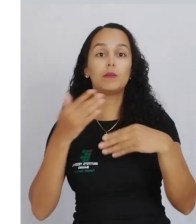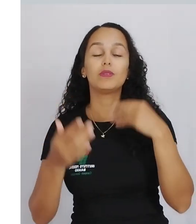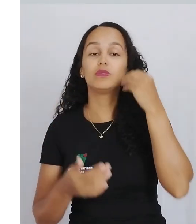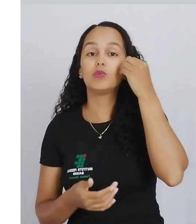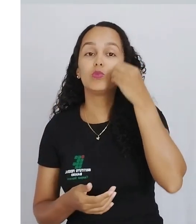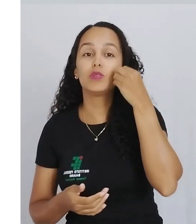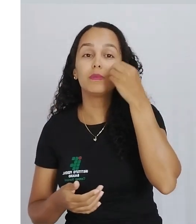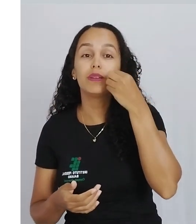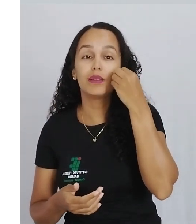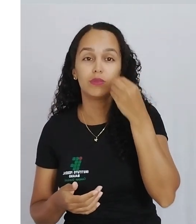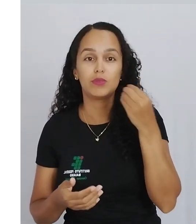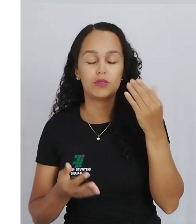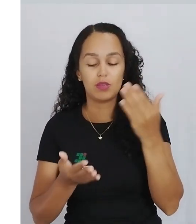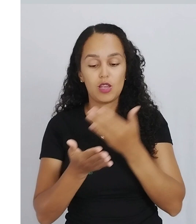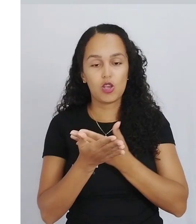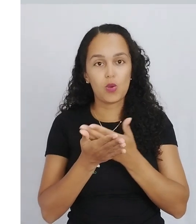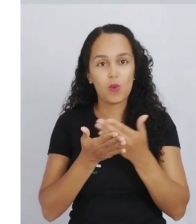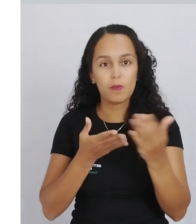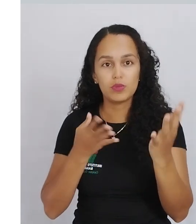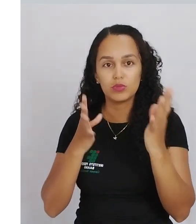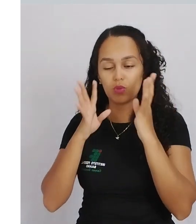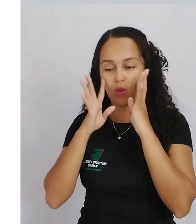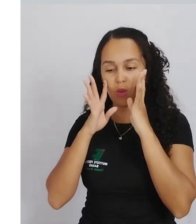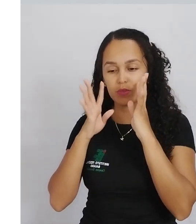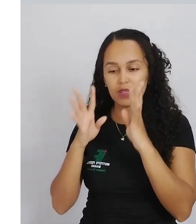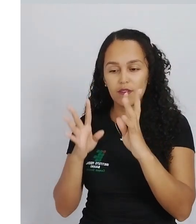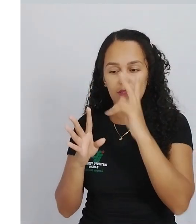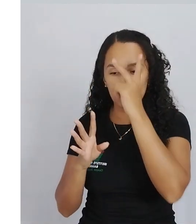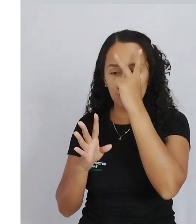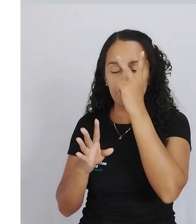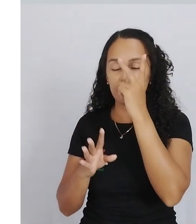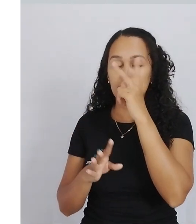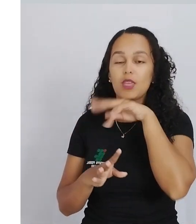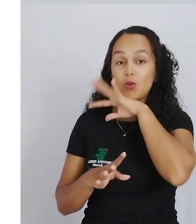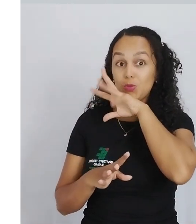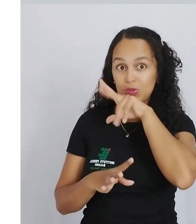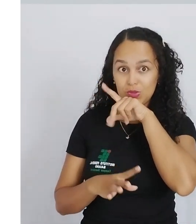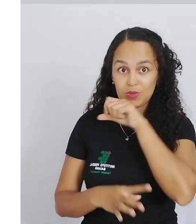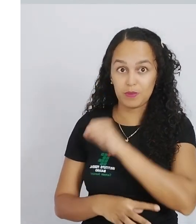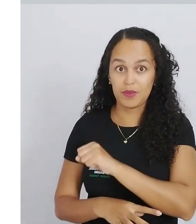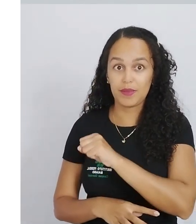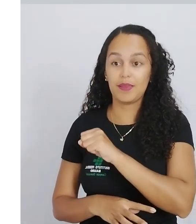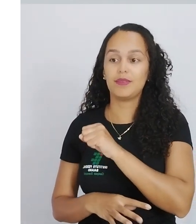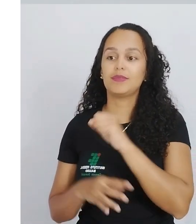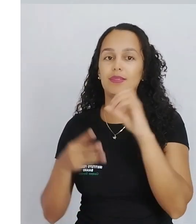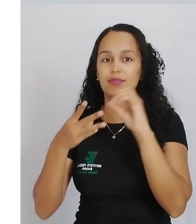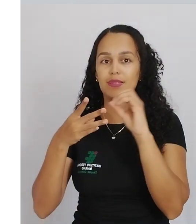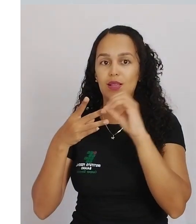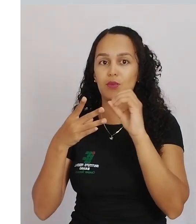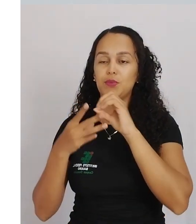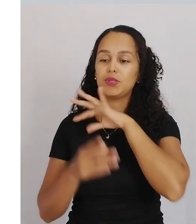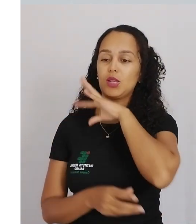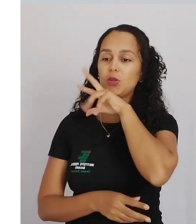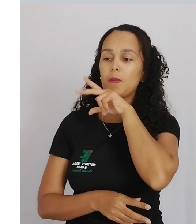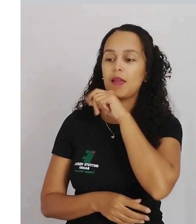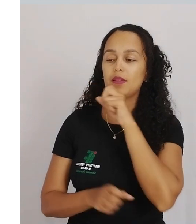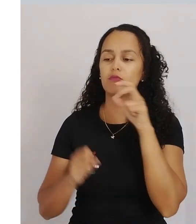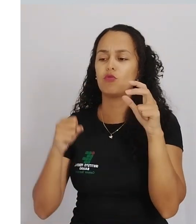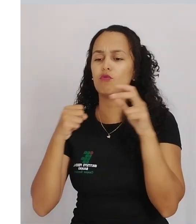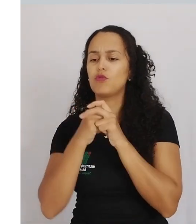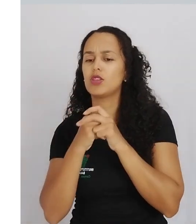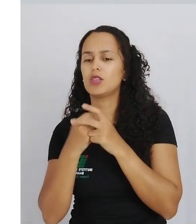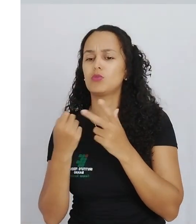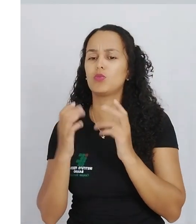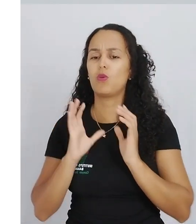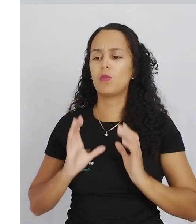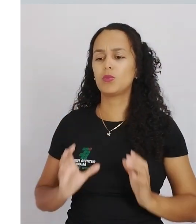experimentos, né? Que foi o quê? Quando eles começaram a observar o comportamento em células animais, né? Para entender como